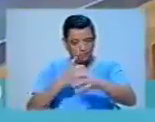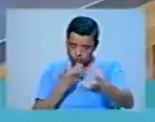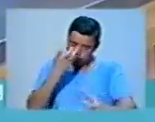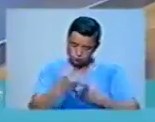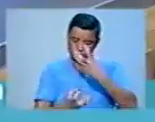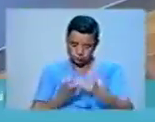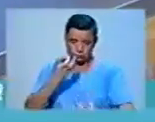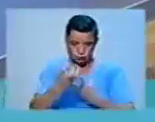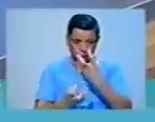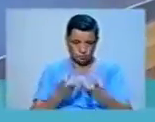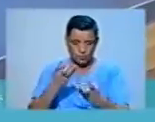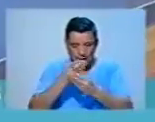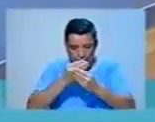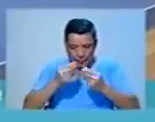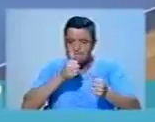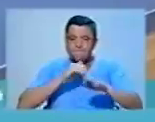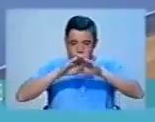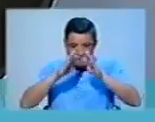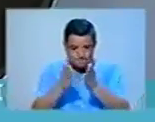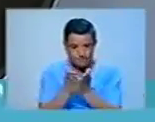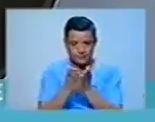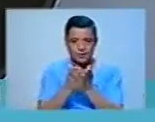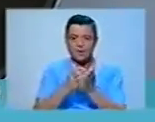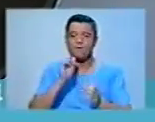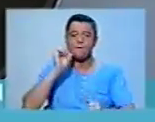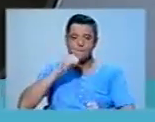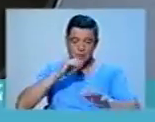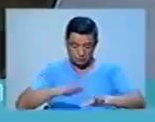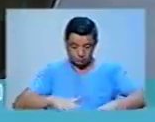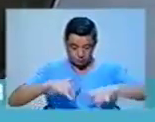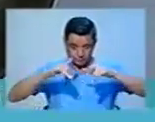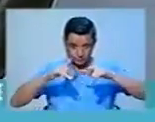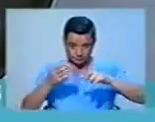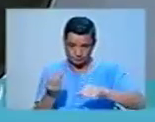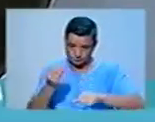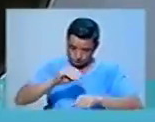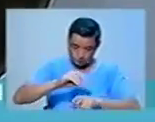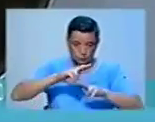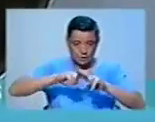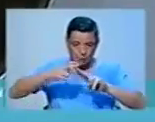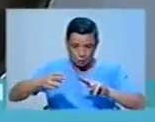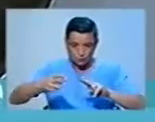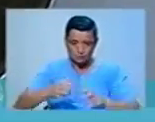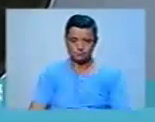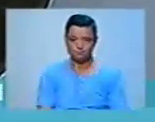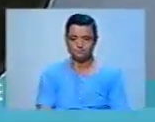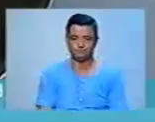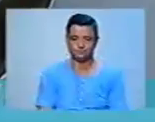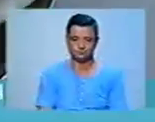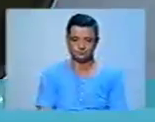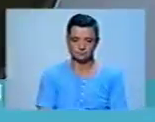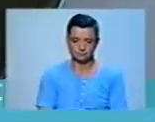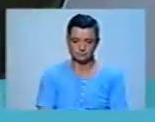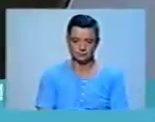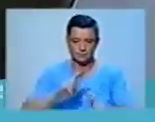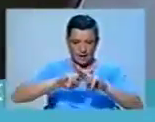realmente o tomate desfazer-se também, o vinho evaporar antes de juntar o atum. Vamos adicionar